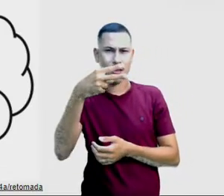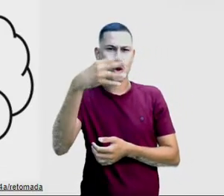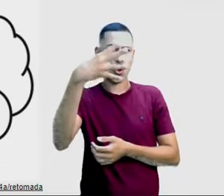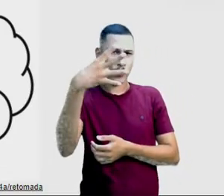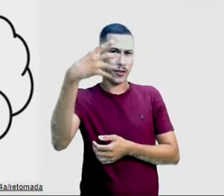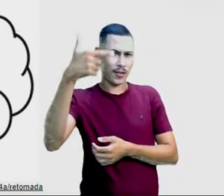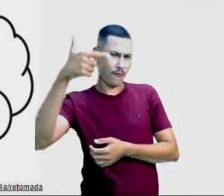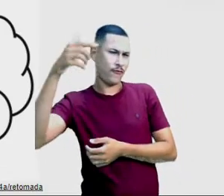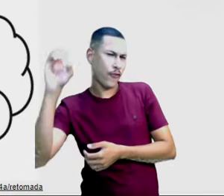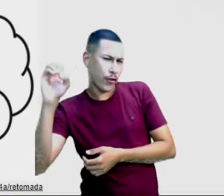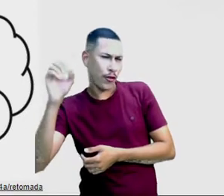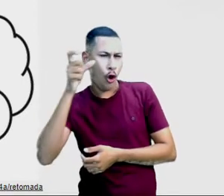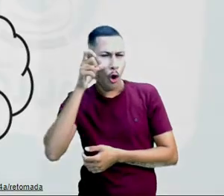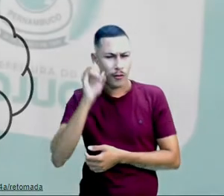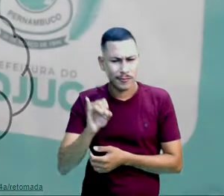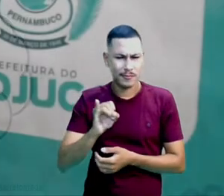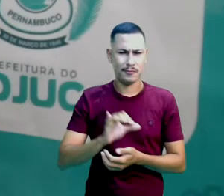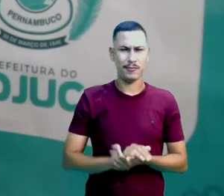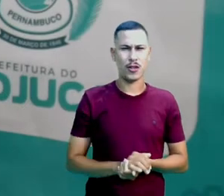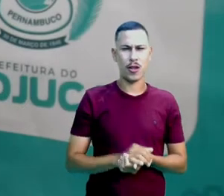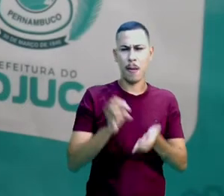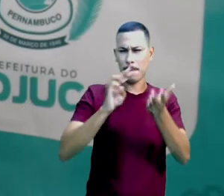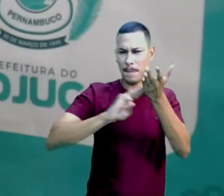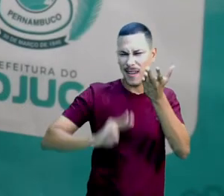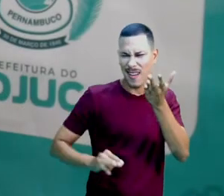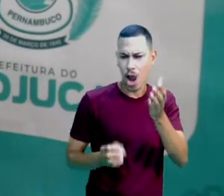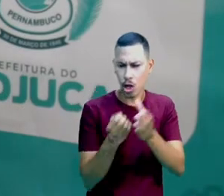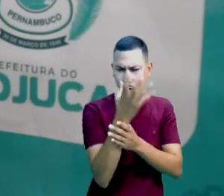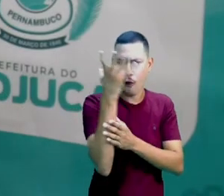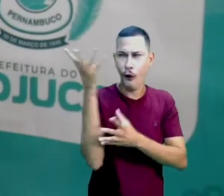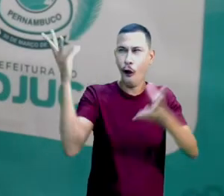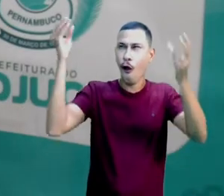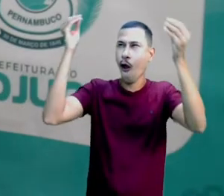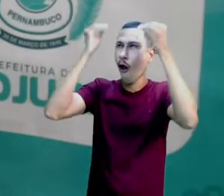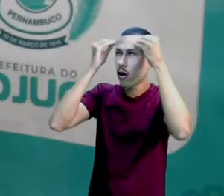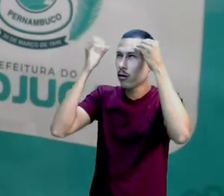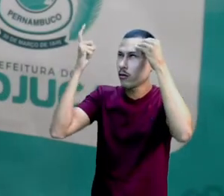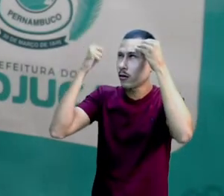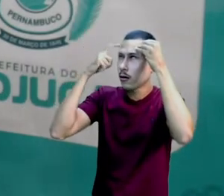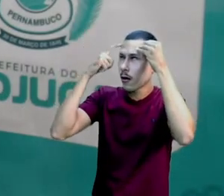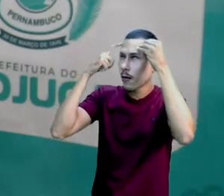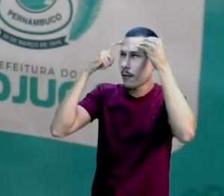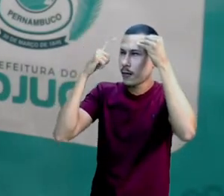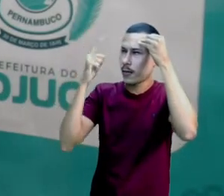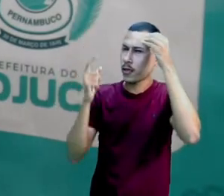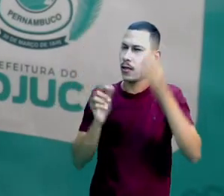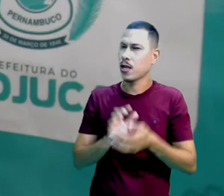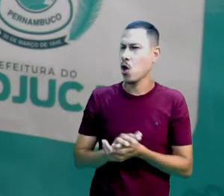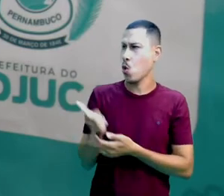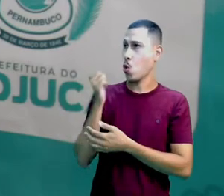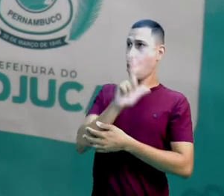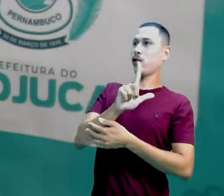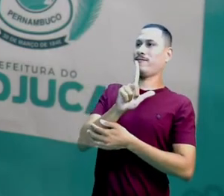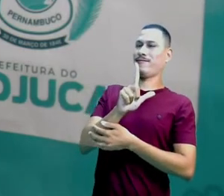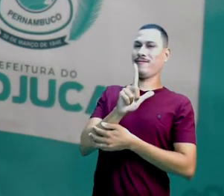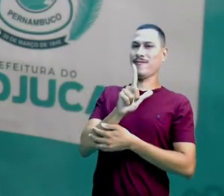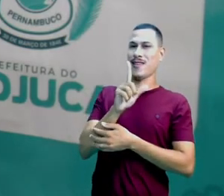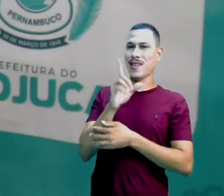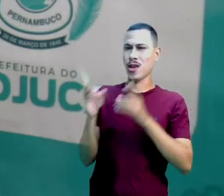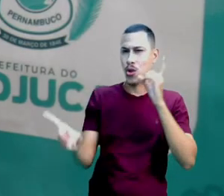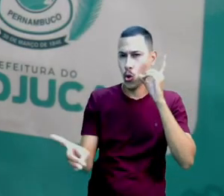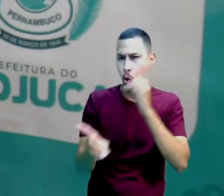420. Veja que interessante. A estratégia que eu criei na minha mente para conseguir achar o